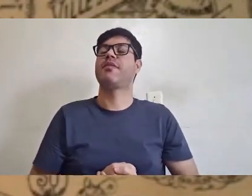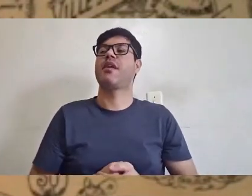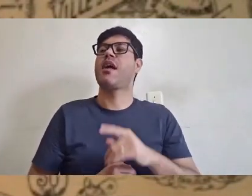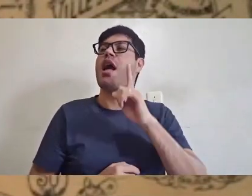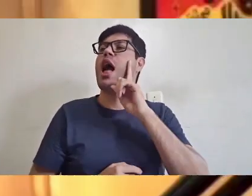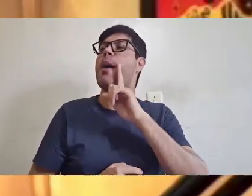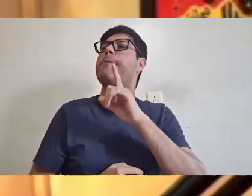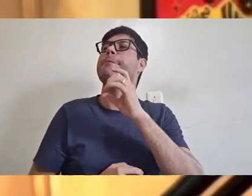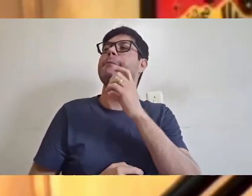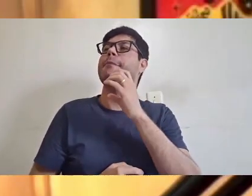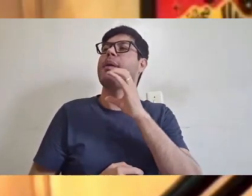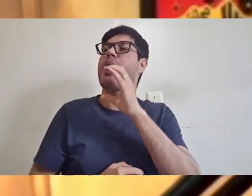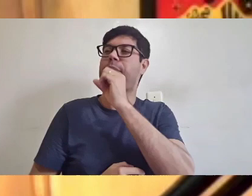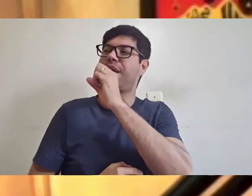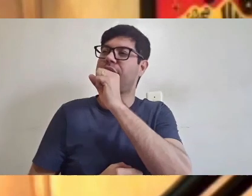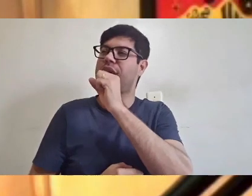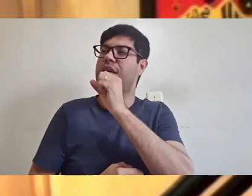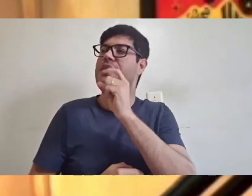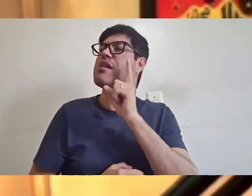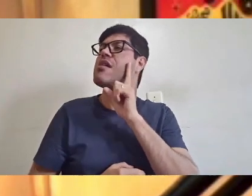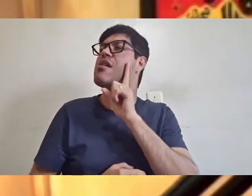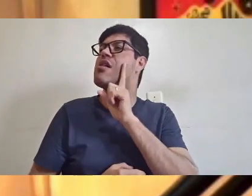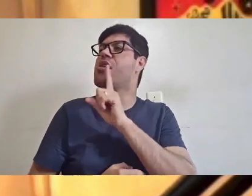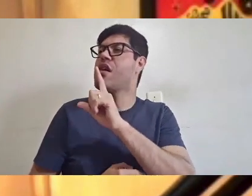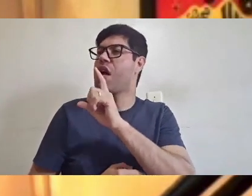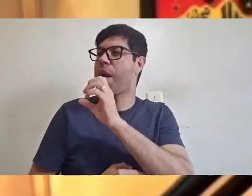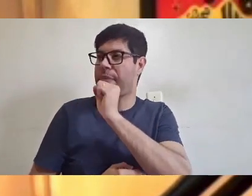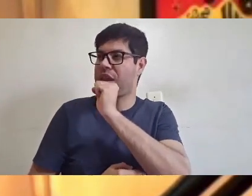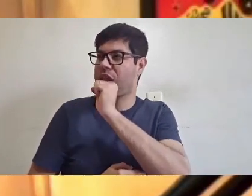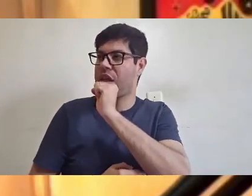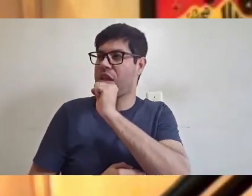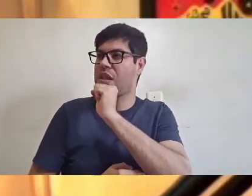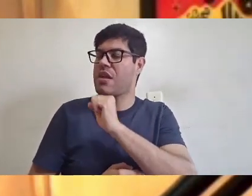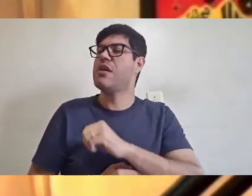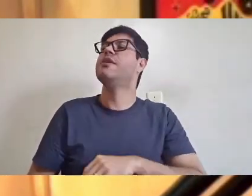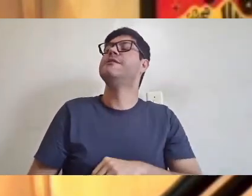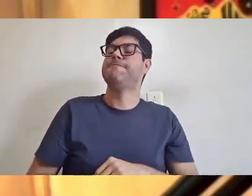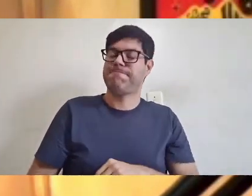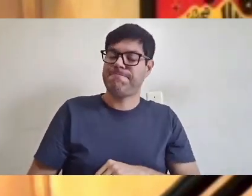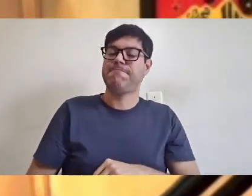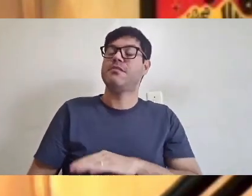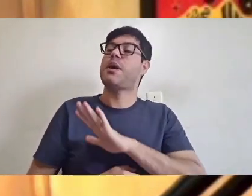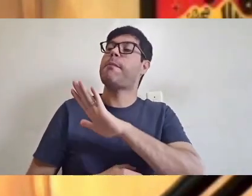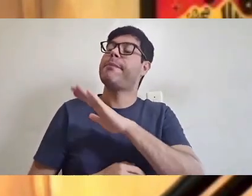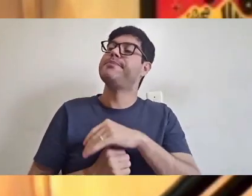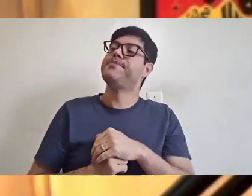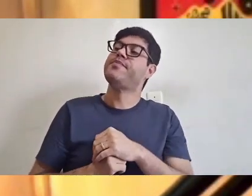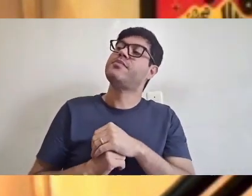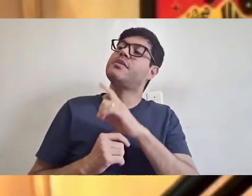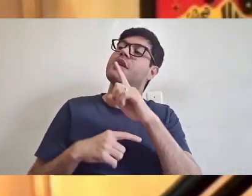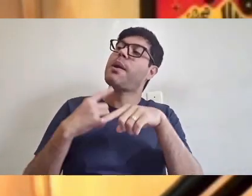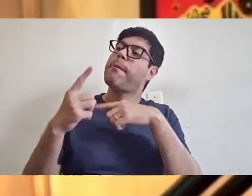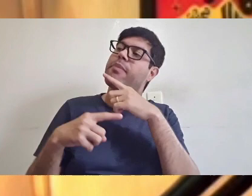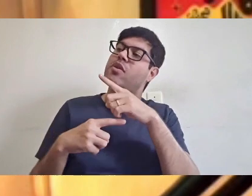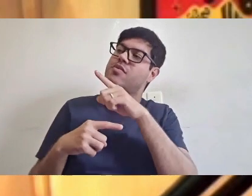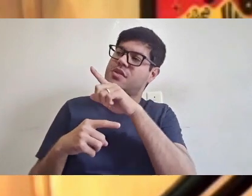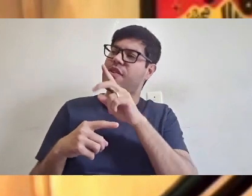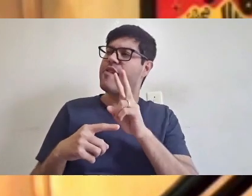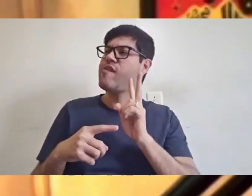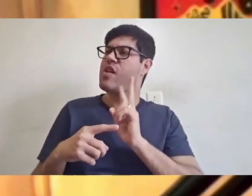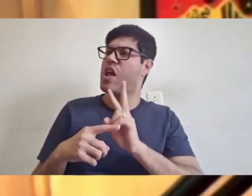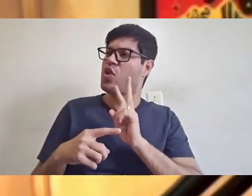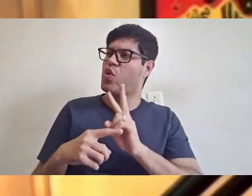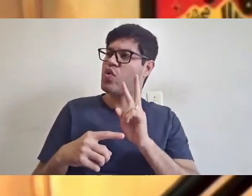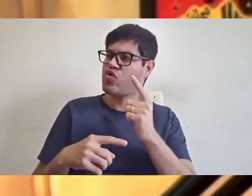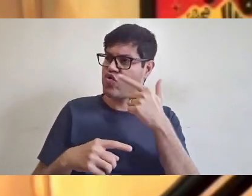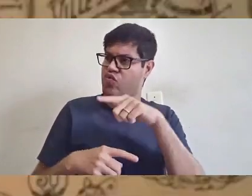Bom, Pedro, aí você foi candidato a deputado, não se elegeu, foi bem votado. Depois se candidatou novamente a vereador. Aí eu